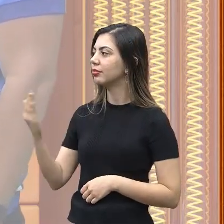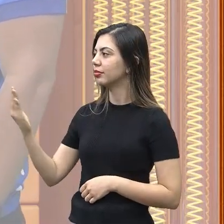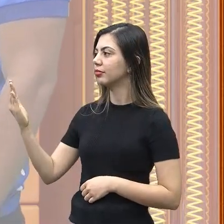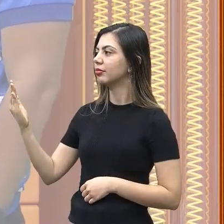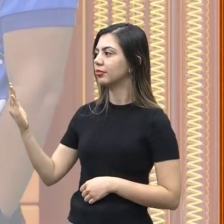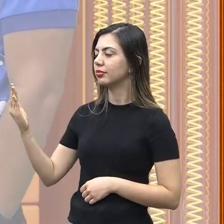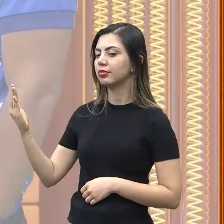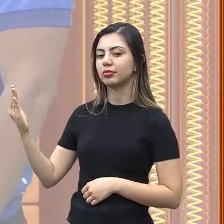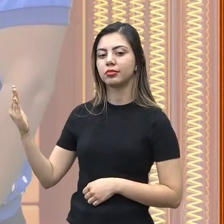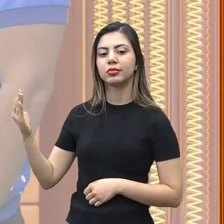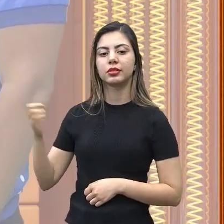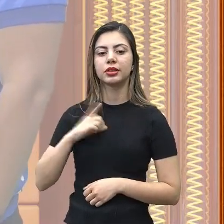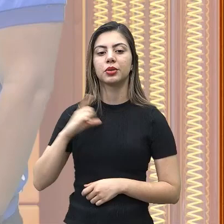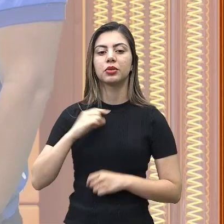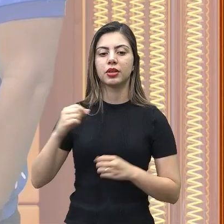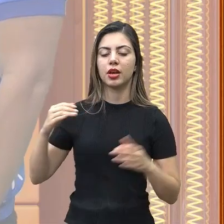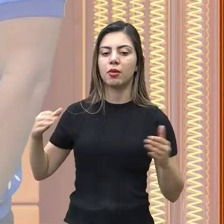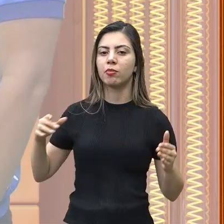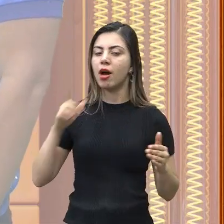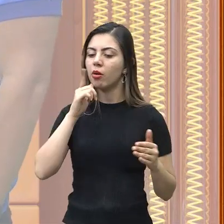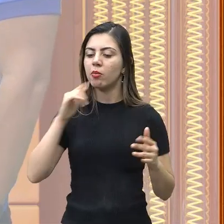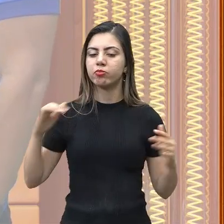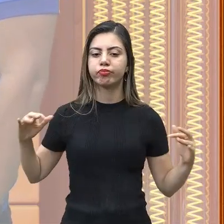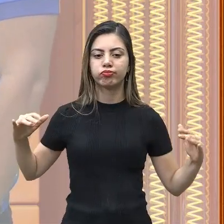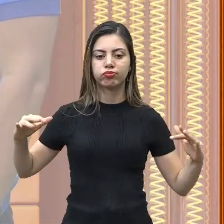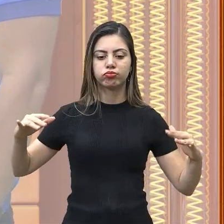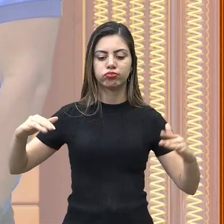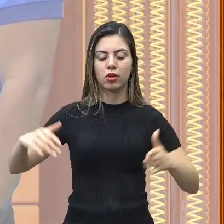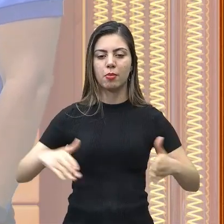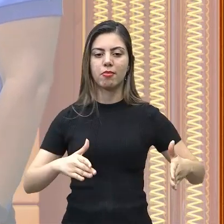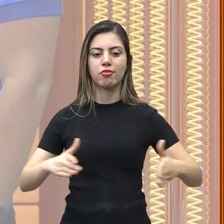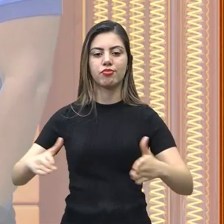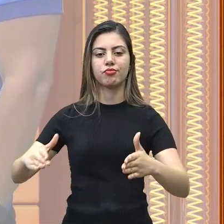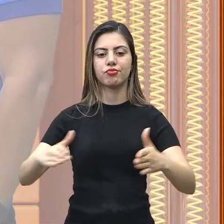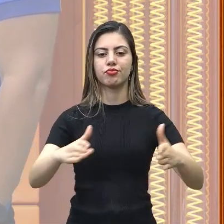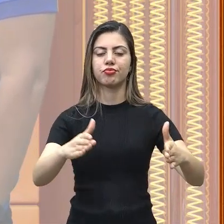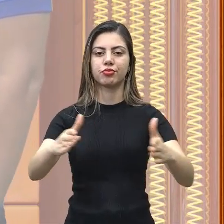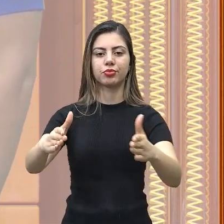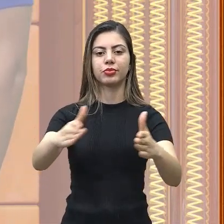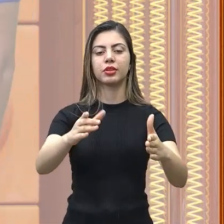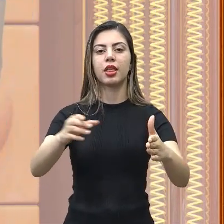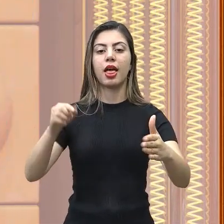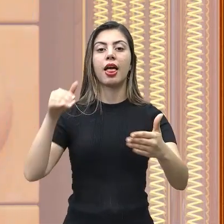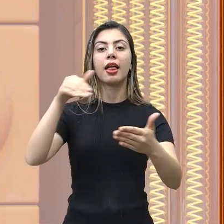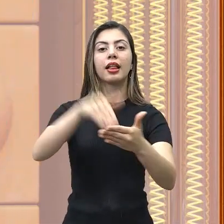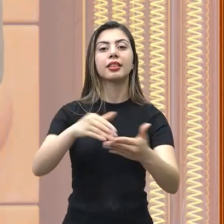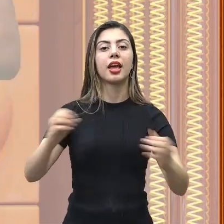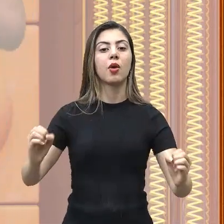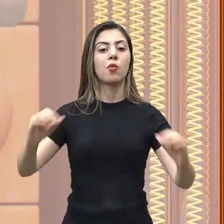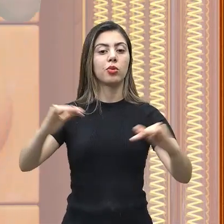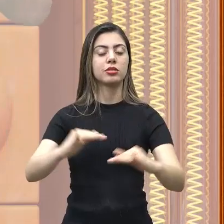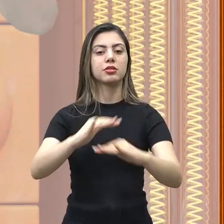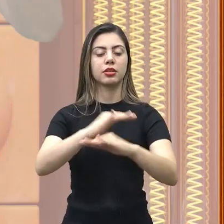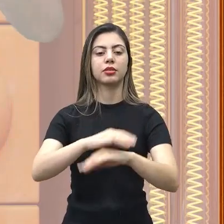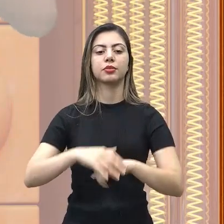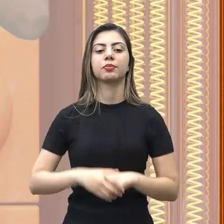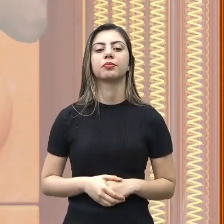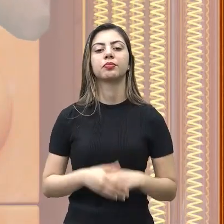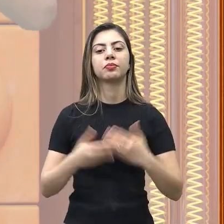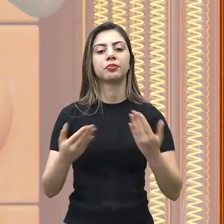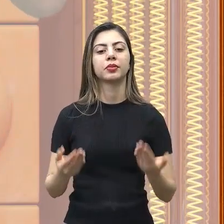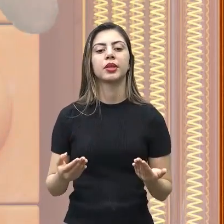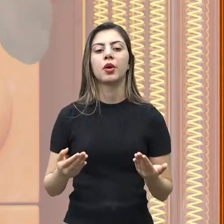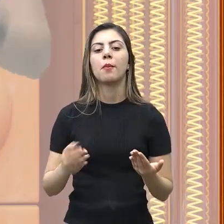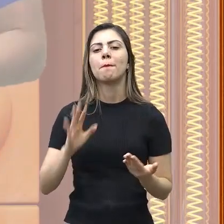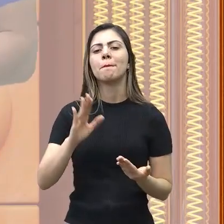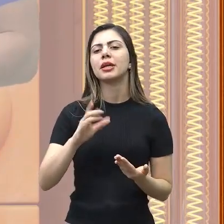nesse sentido, no sentido oeste e leste, né? Vindo aqui até desaguar aqui no Oceano Atlântico. E o começo, quando a gente considera o que é o